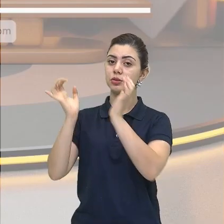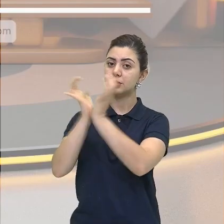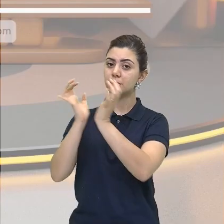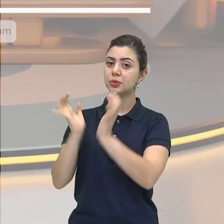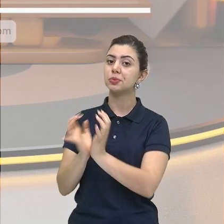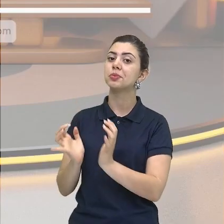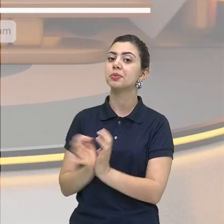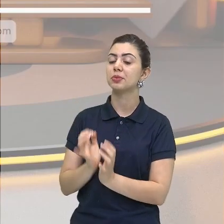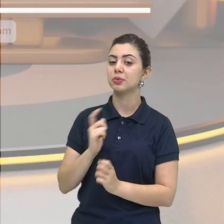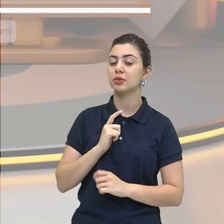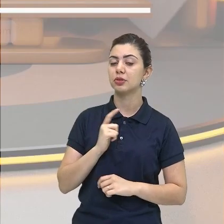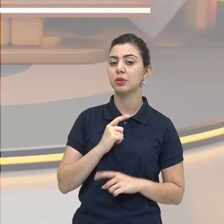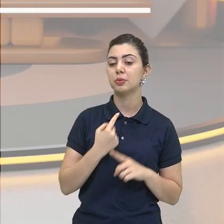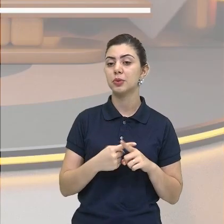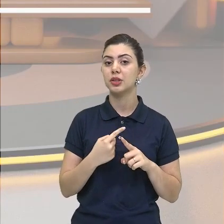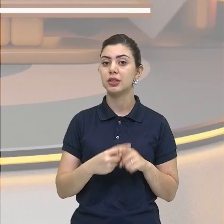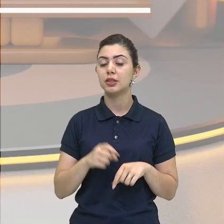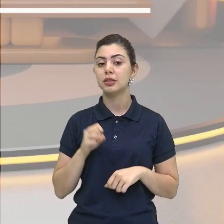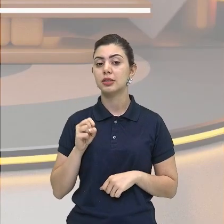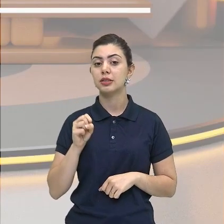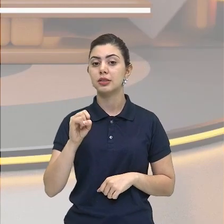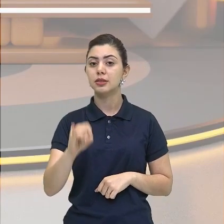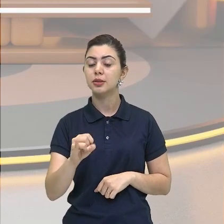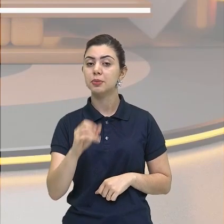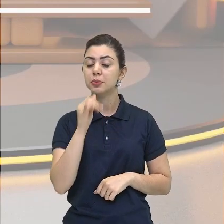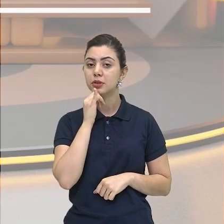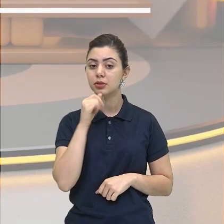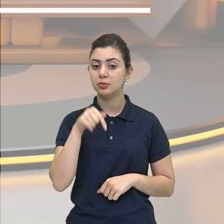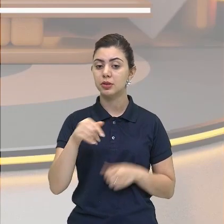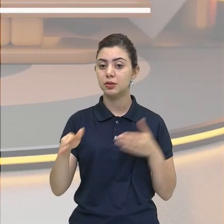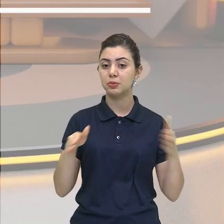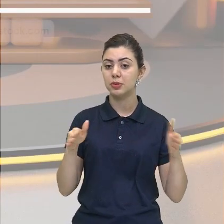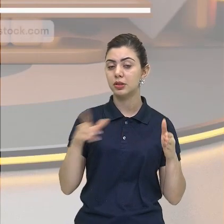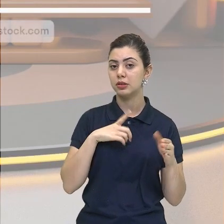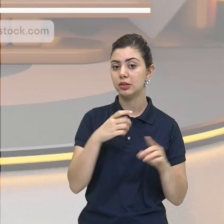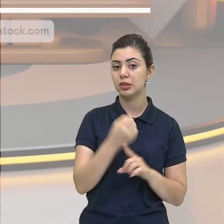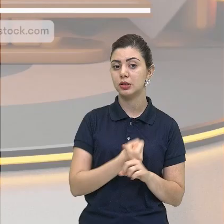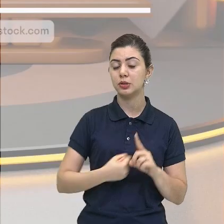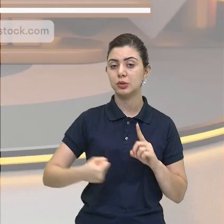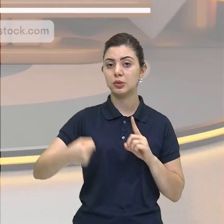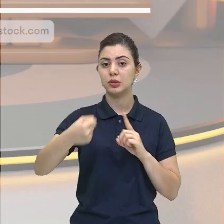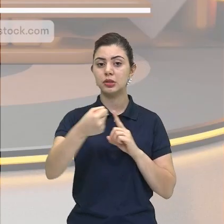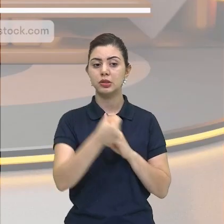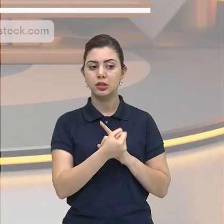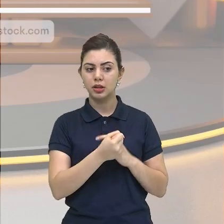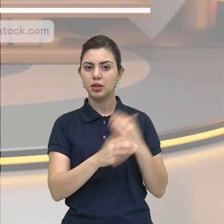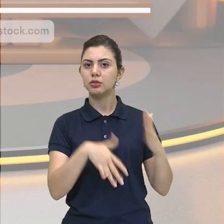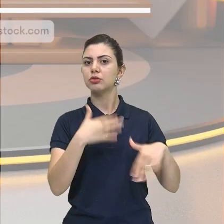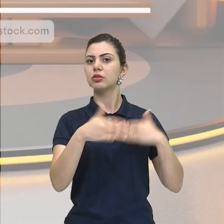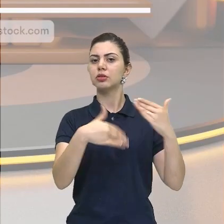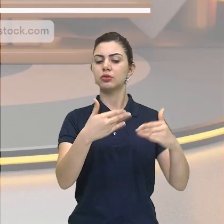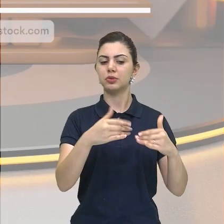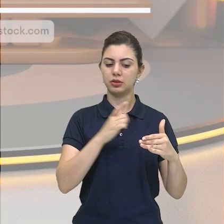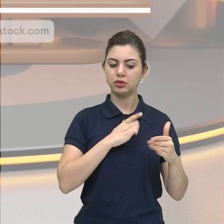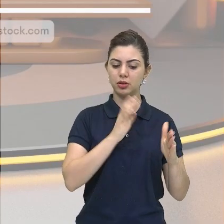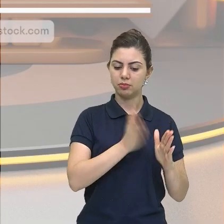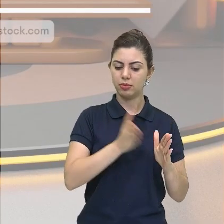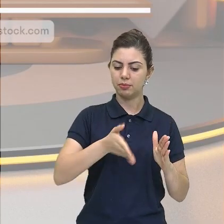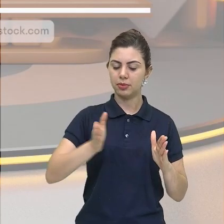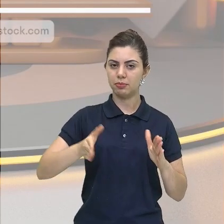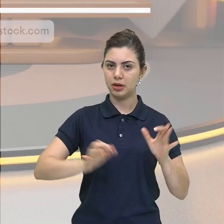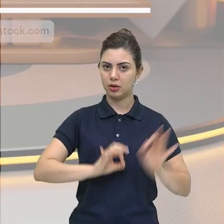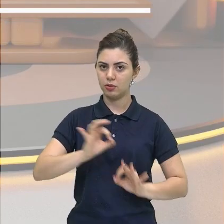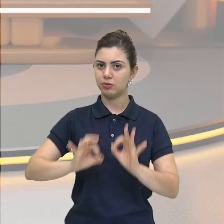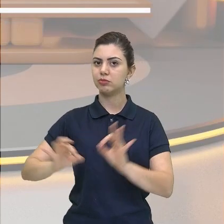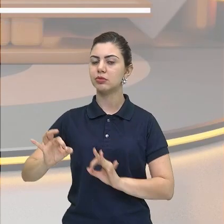se nós temos, então, né, nesse momento, sociedades complexas, bem organizadas,